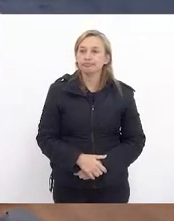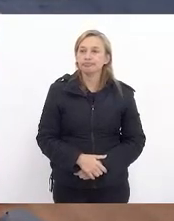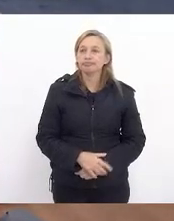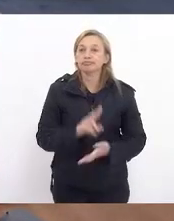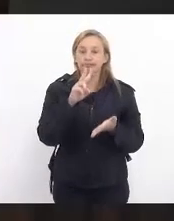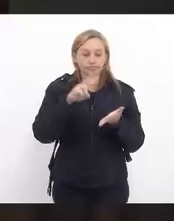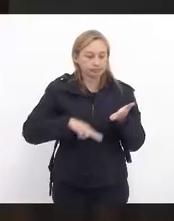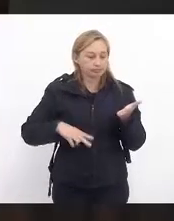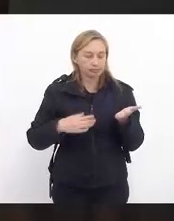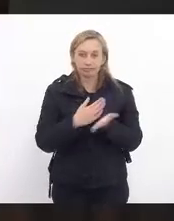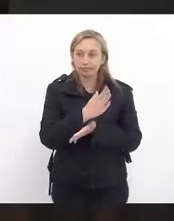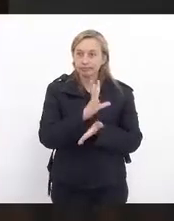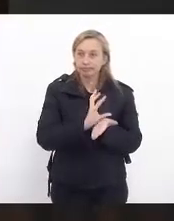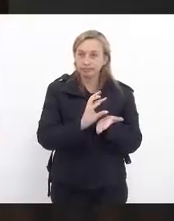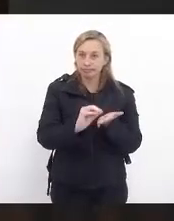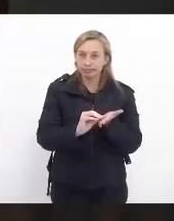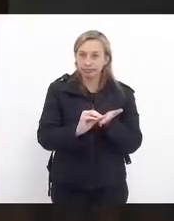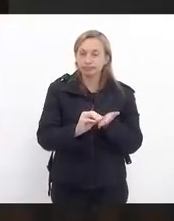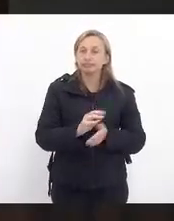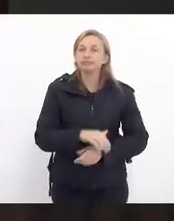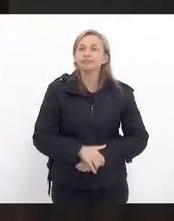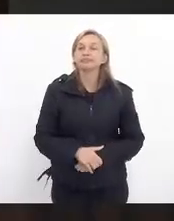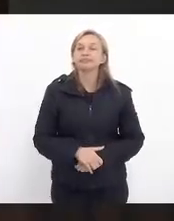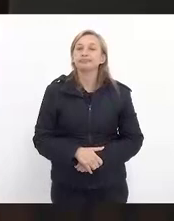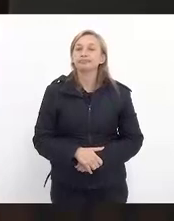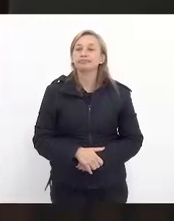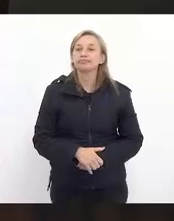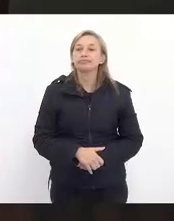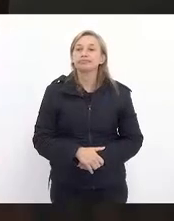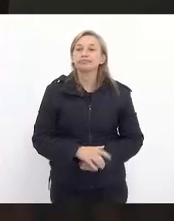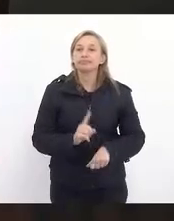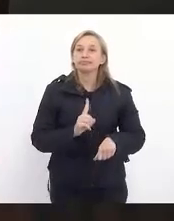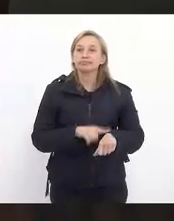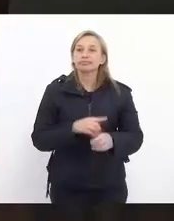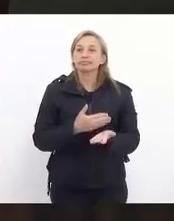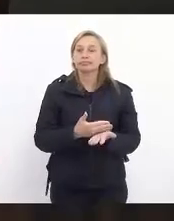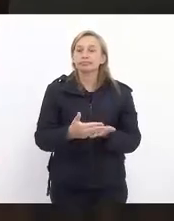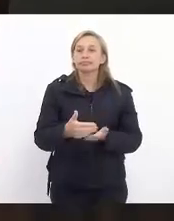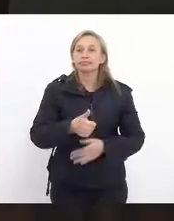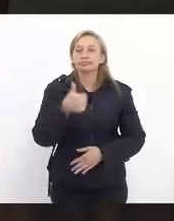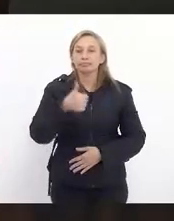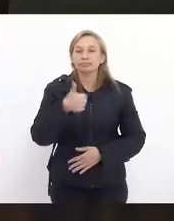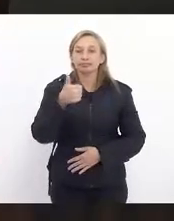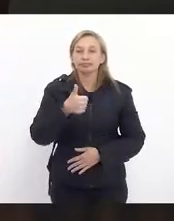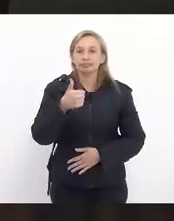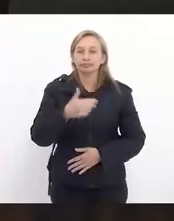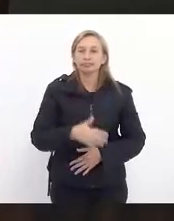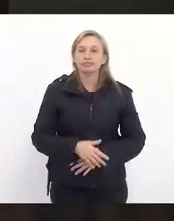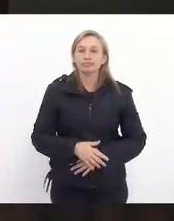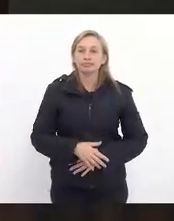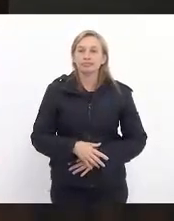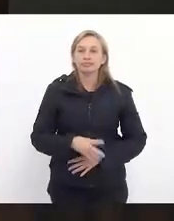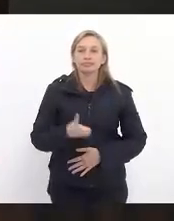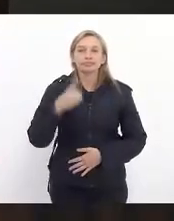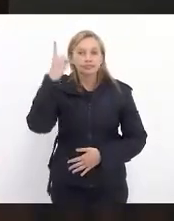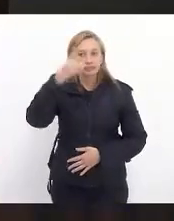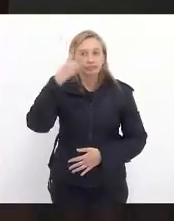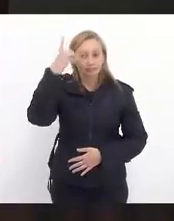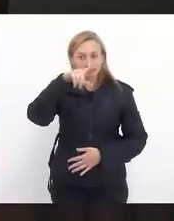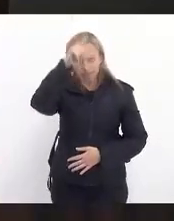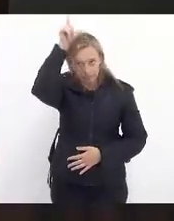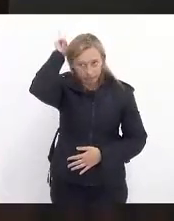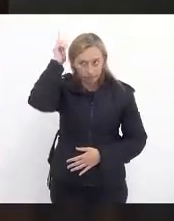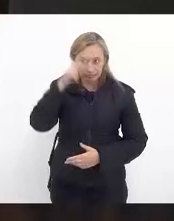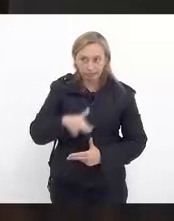a lida e aprovada a ata passa seu expediente Inicial primeiro orador inscrito é o Nobre Deputado